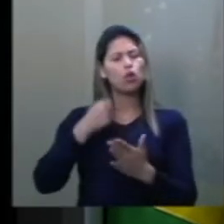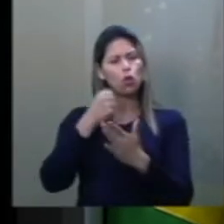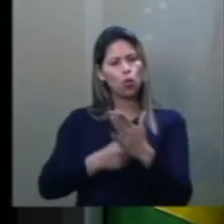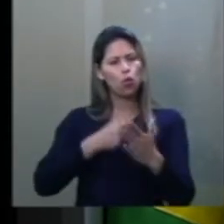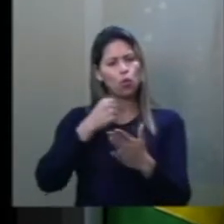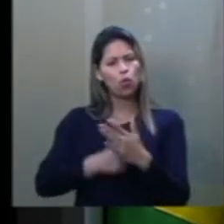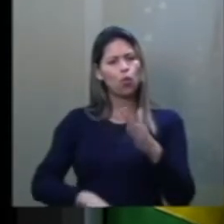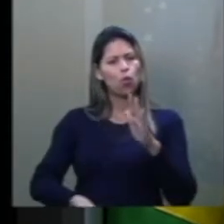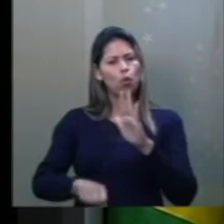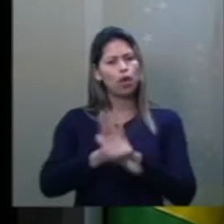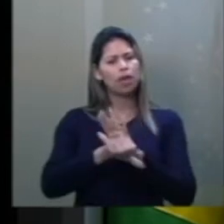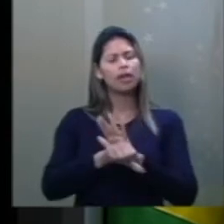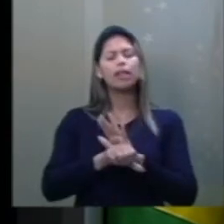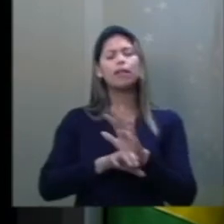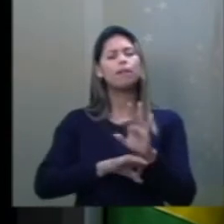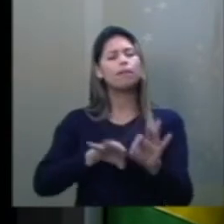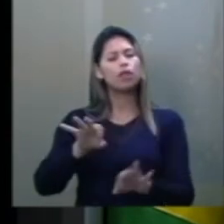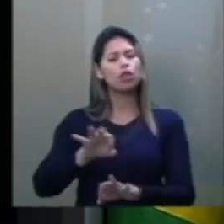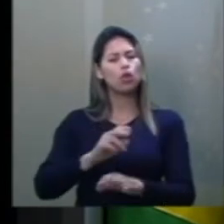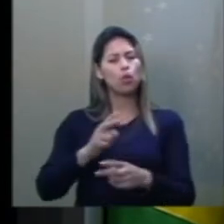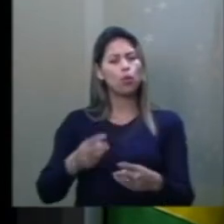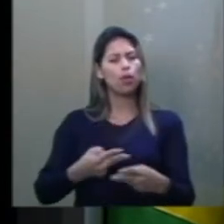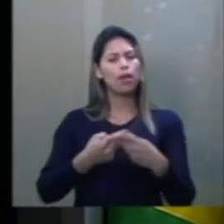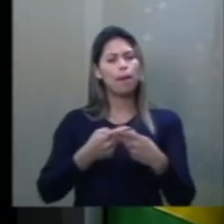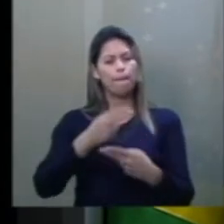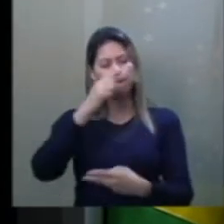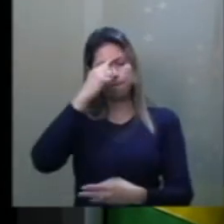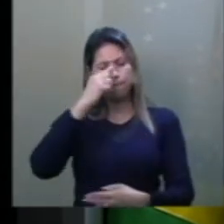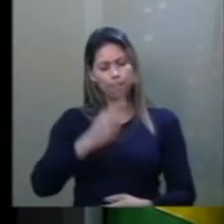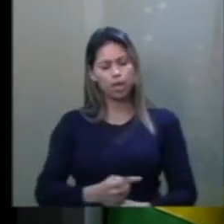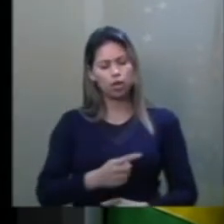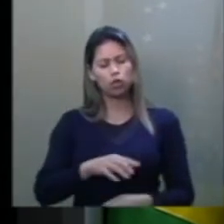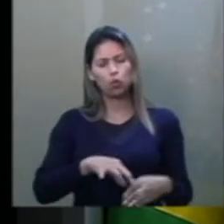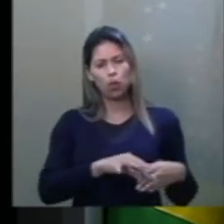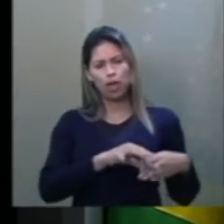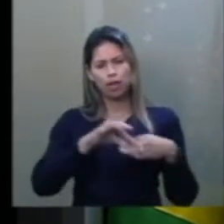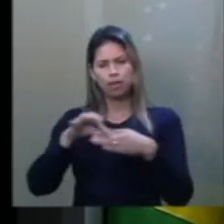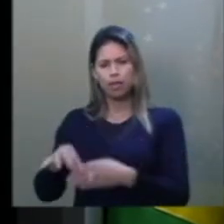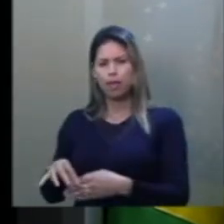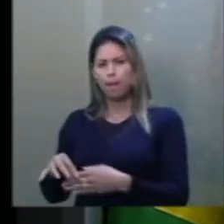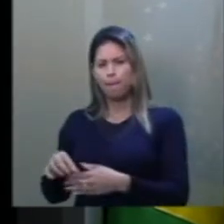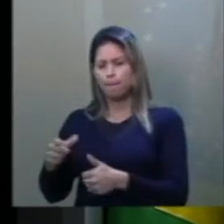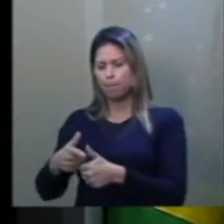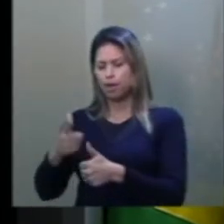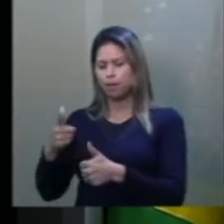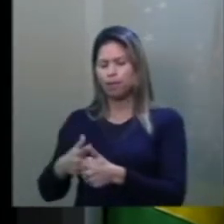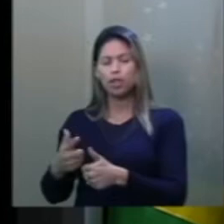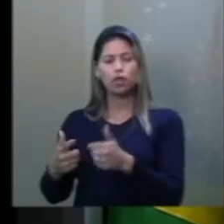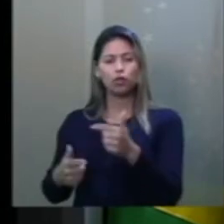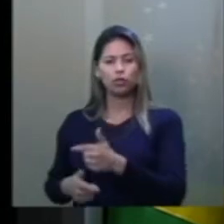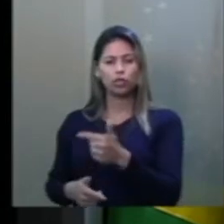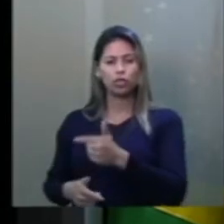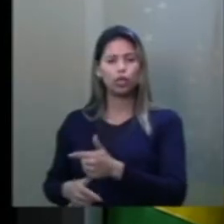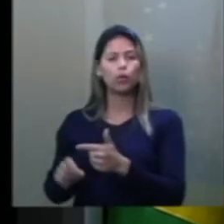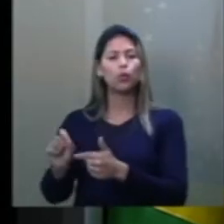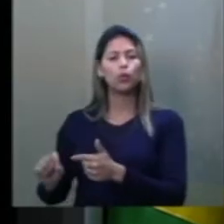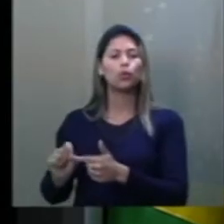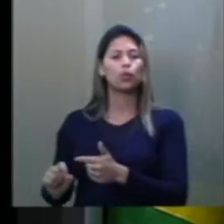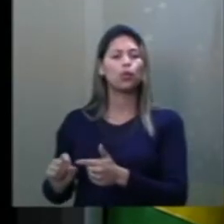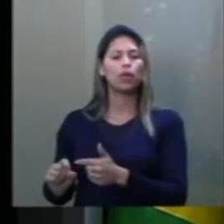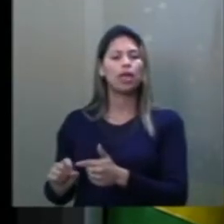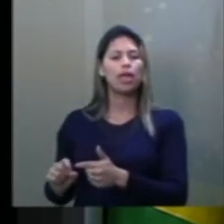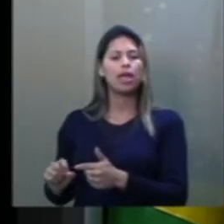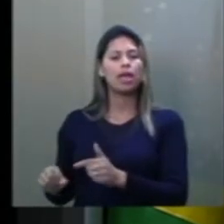organizado, determinou a transferência do primeiro, segundo e terceiro escalões do PCC, dentre os quais